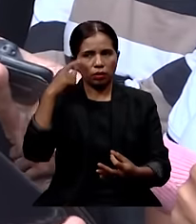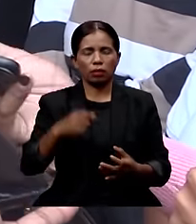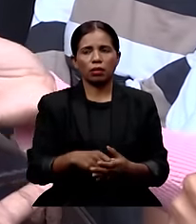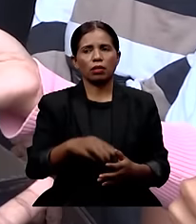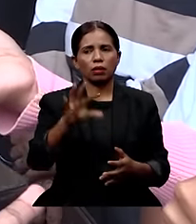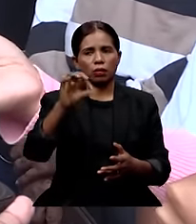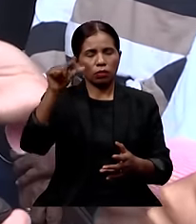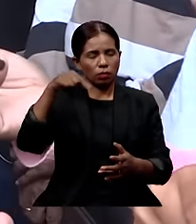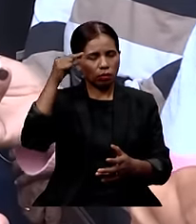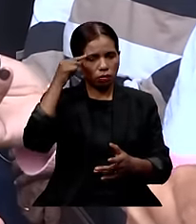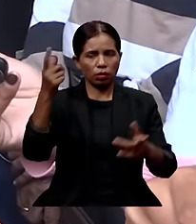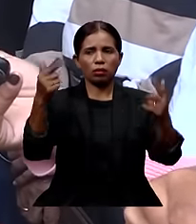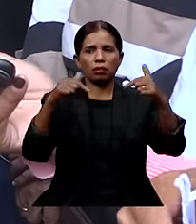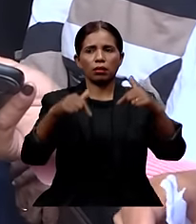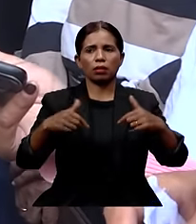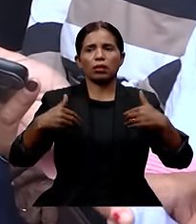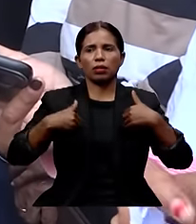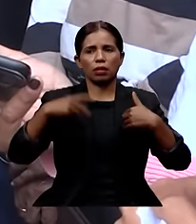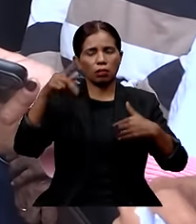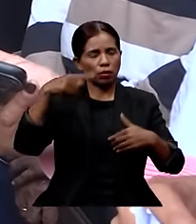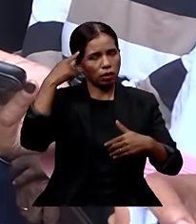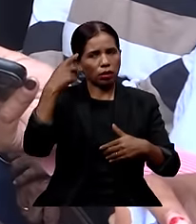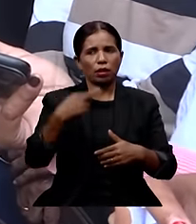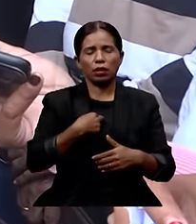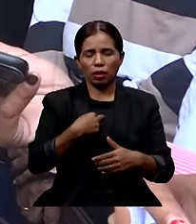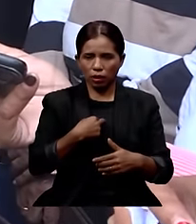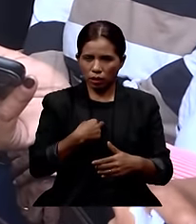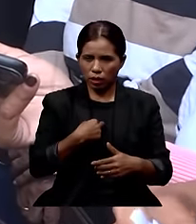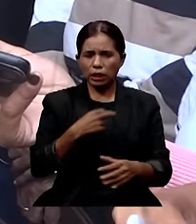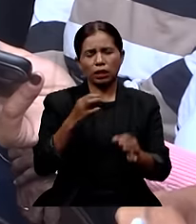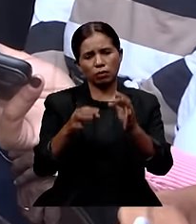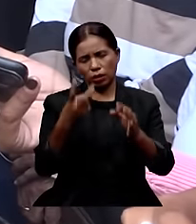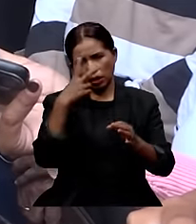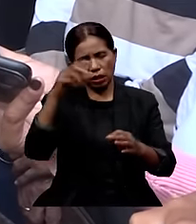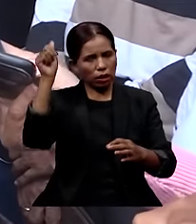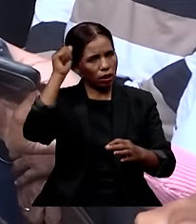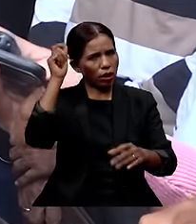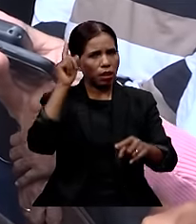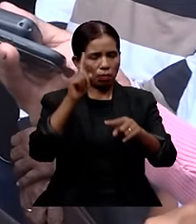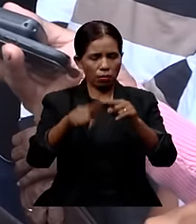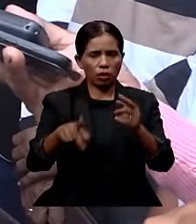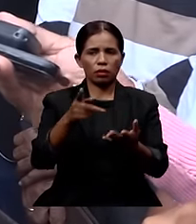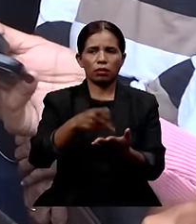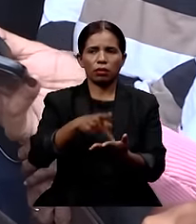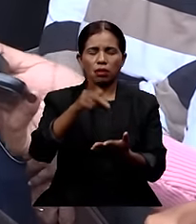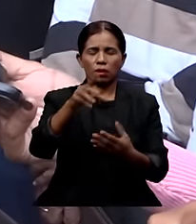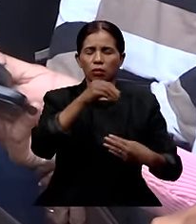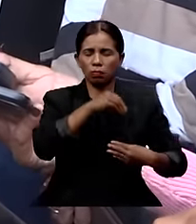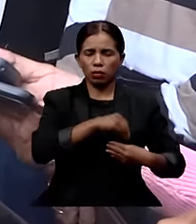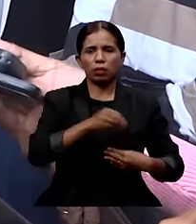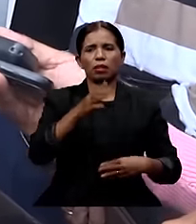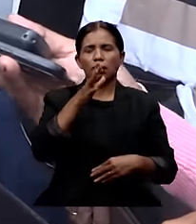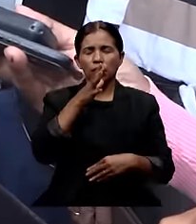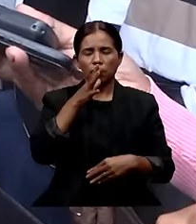Nono governo, quando mais, é nem política raça. Se não há uma análise que está com a bela e está com o pagamento para a bolsa da mãe